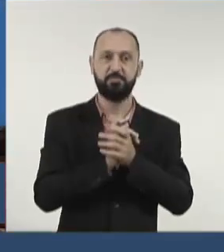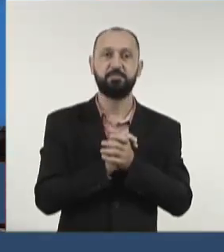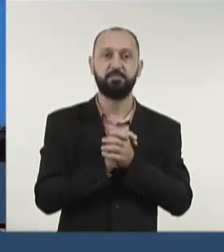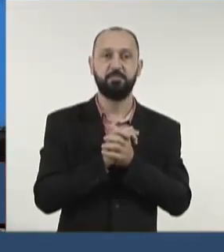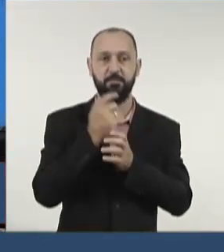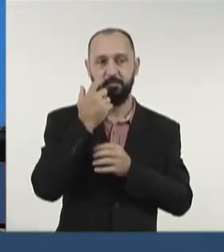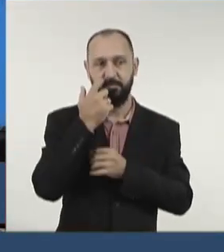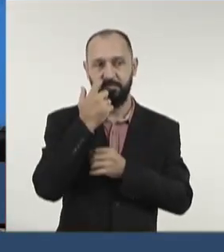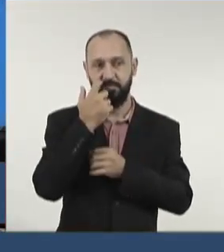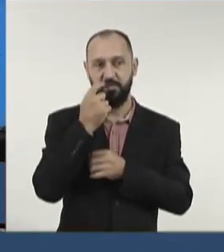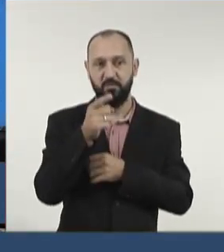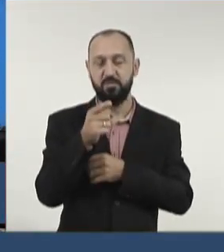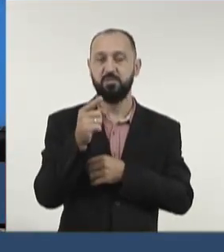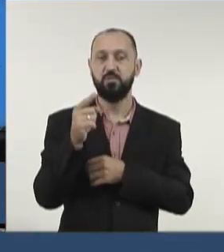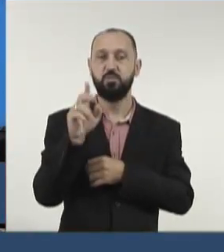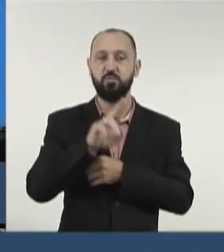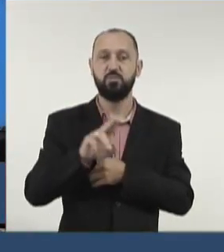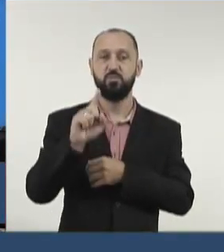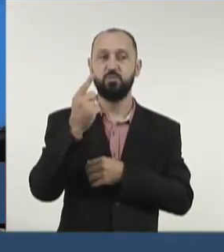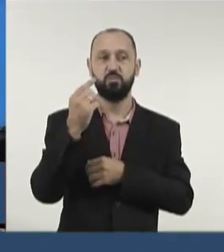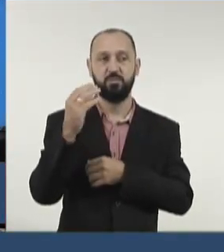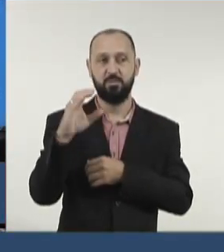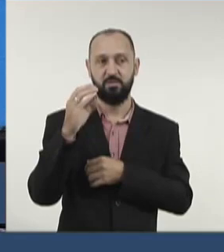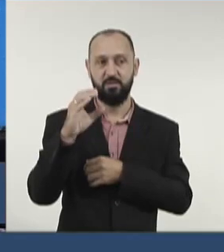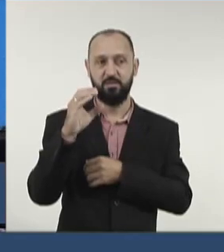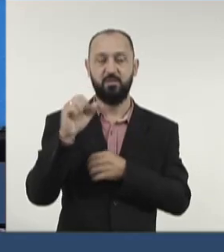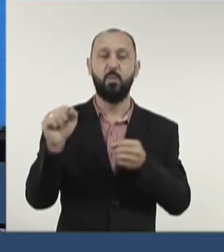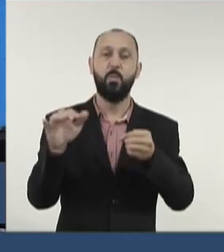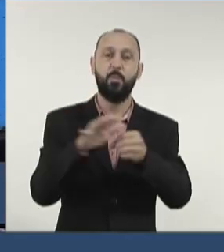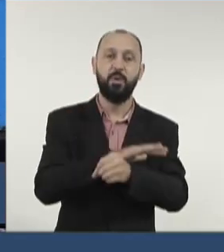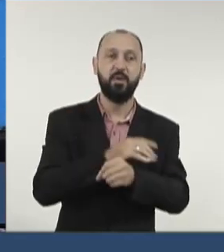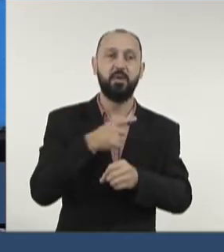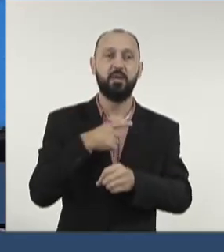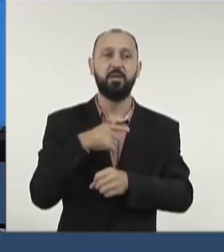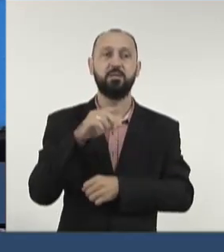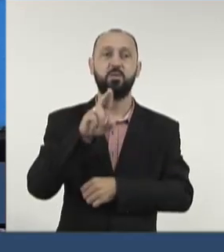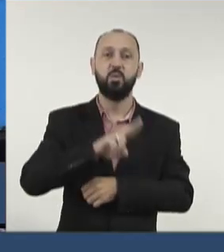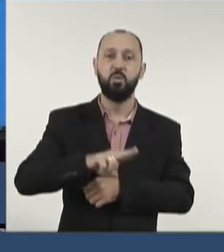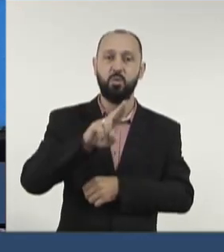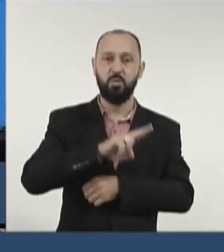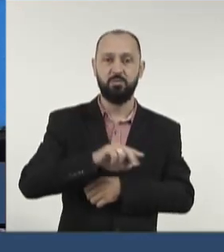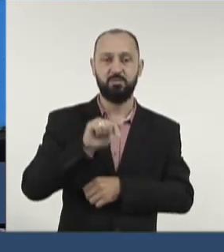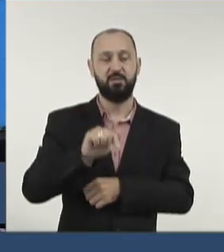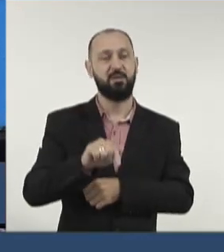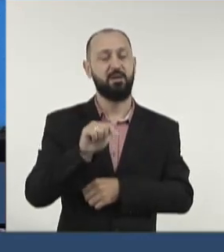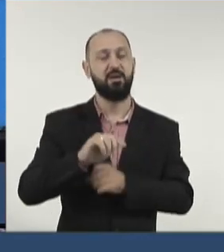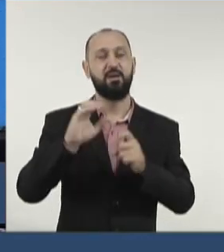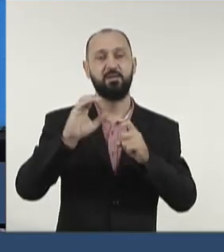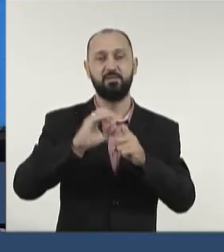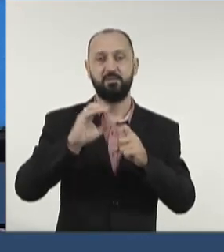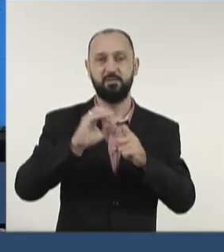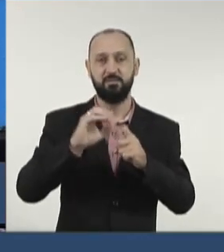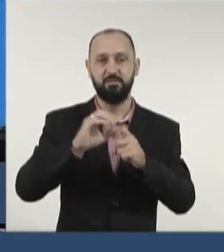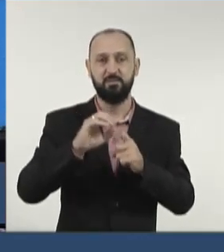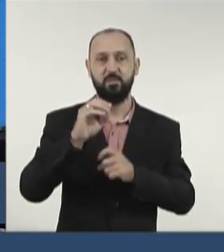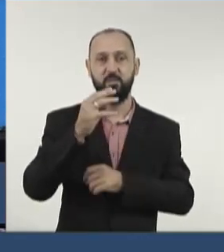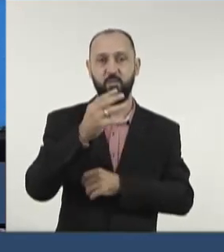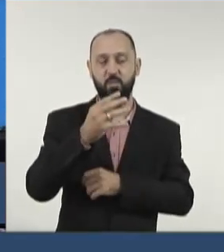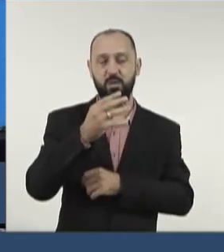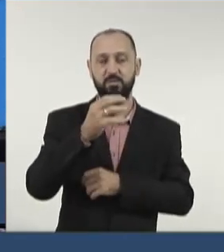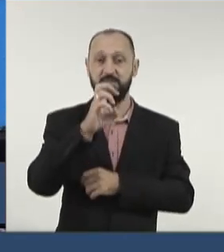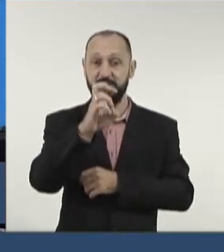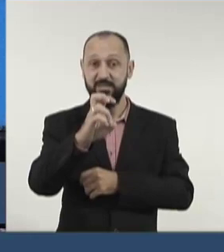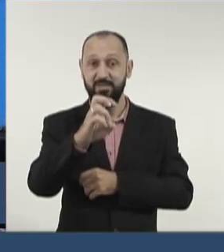deputada, Vossa Excelência não gastou um centavo para lotar esse plenário. Eles gastam, a CACEMES, aproximadamente 4, 5